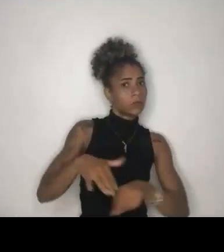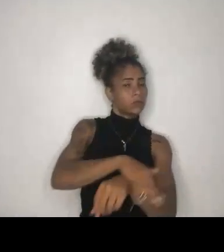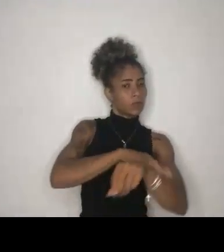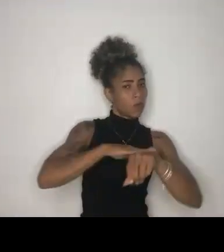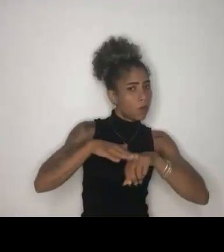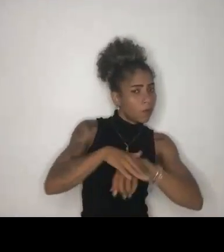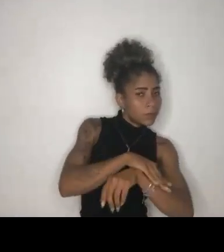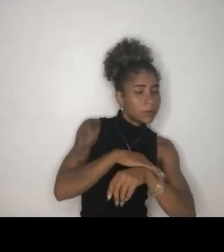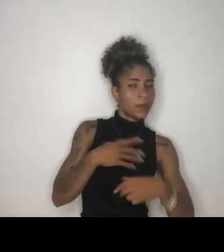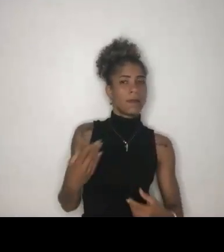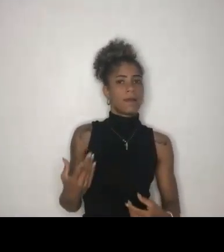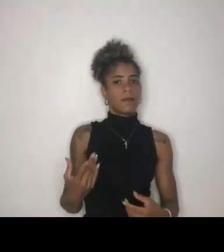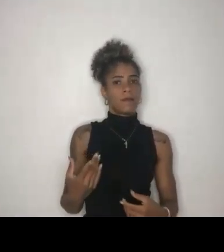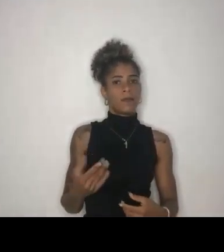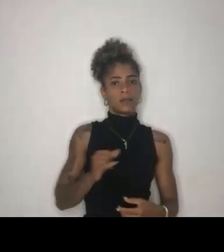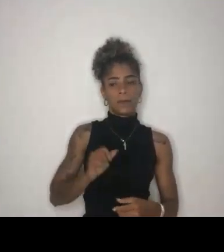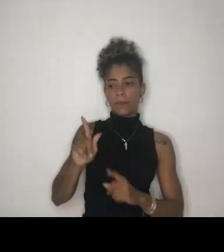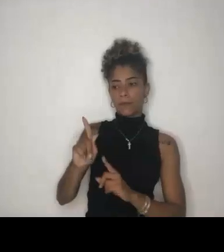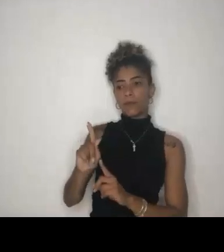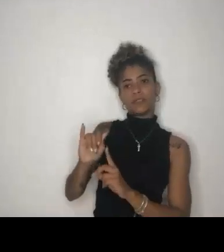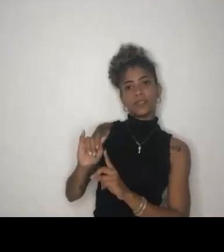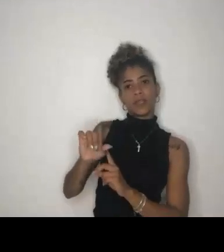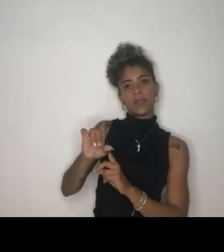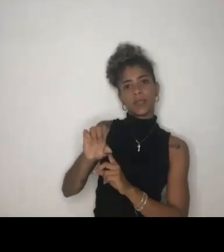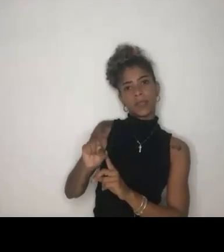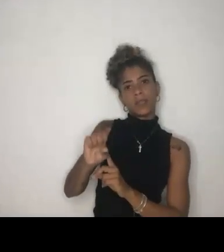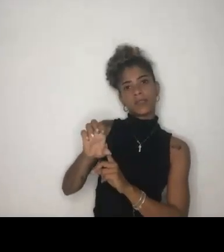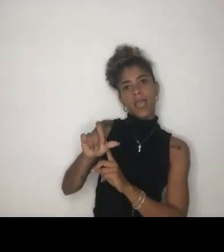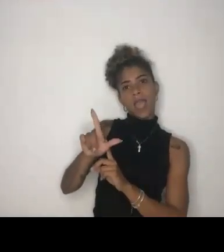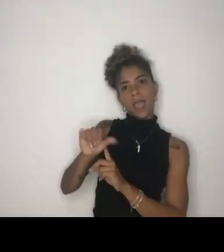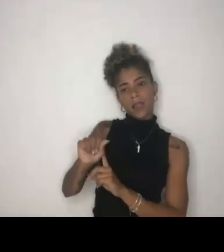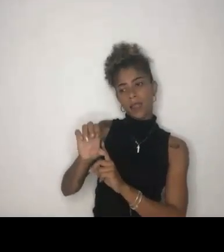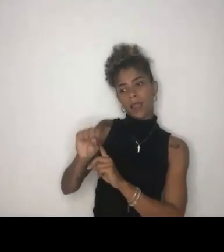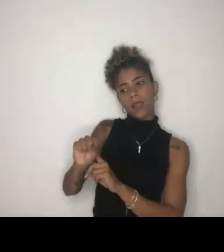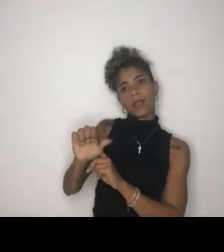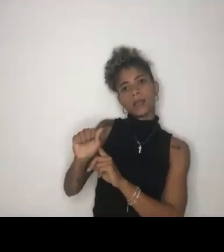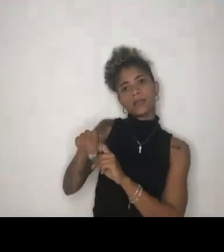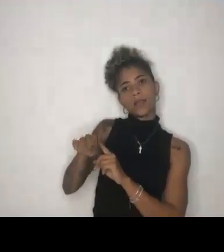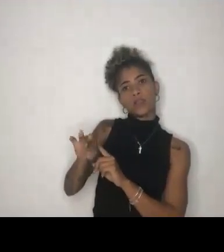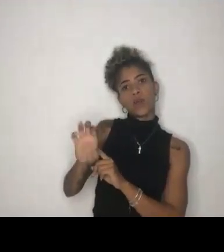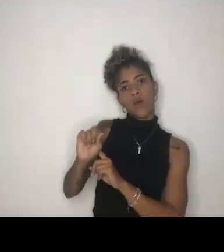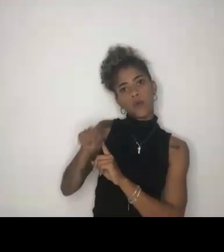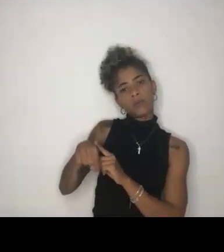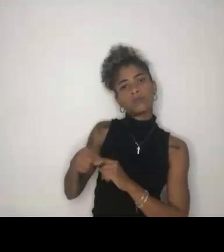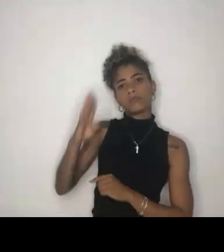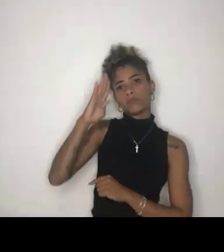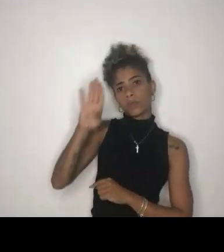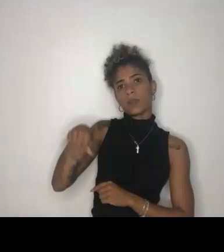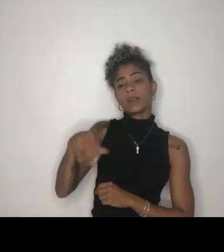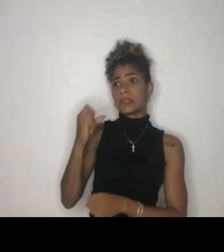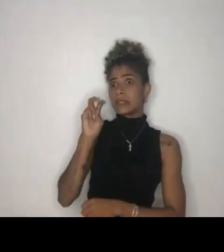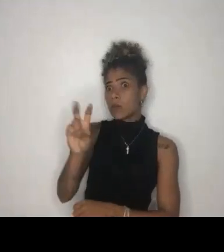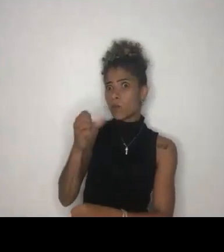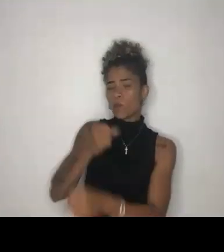com a Gisele Santoro que eu fiz durante cinco anos o seminário internacional de dança então assim aí